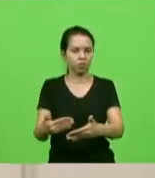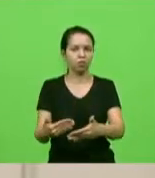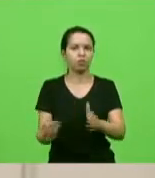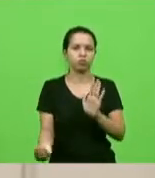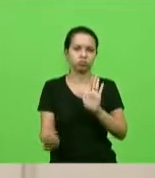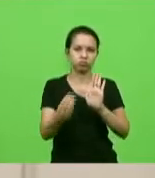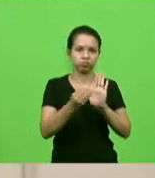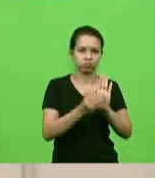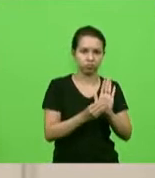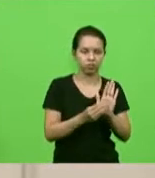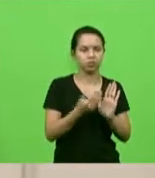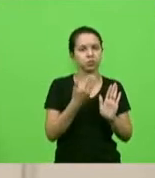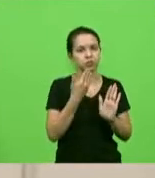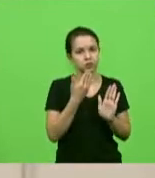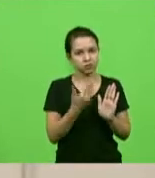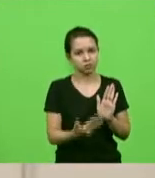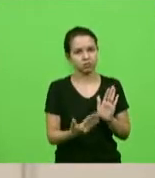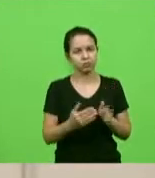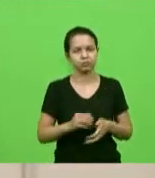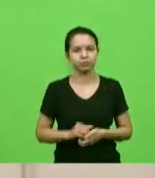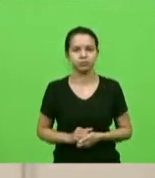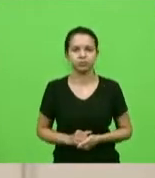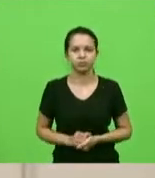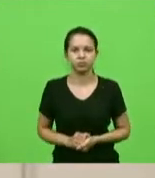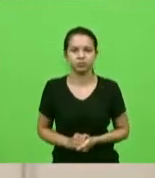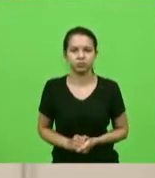formalizou essa solicitação.